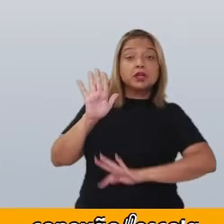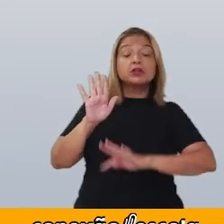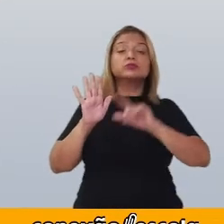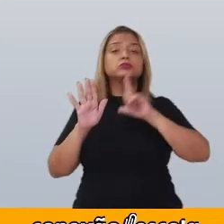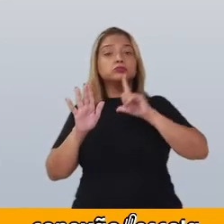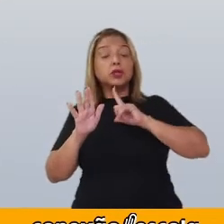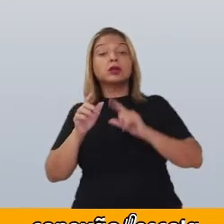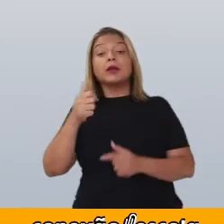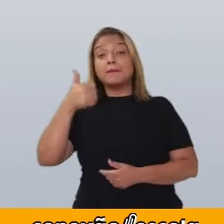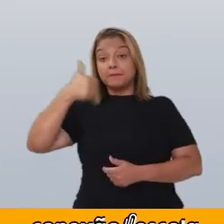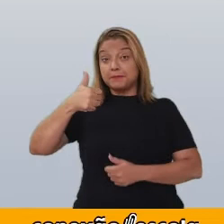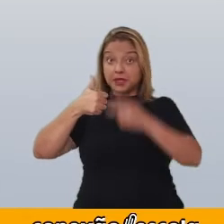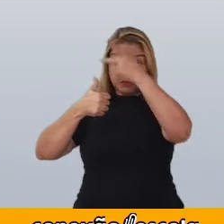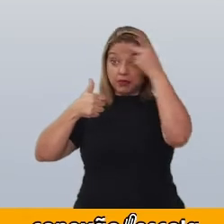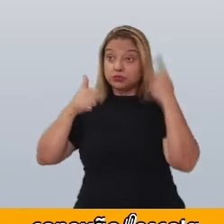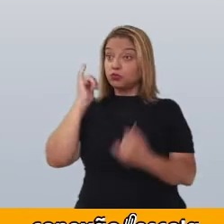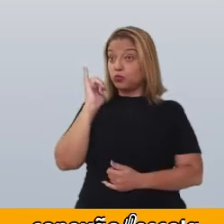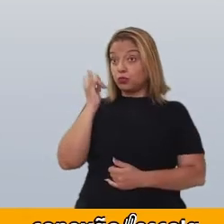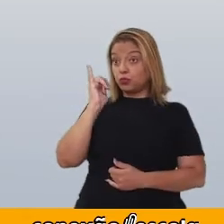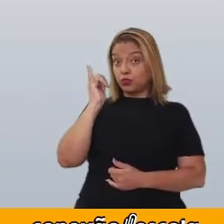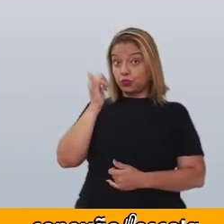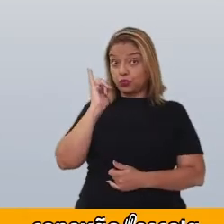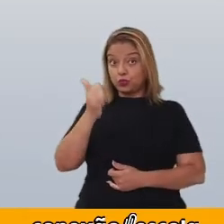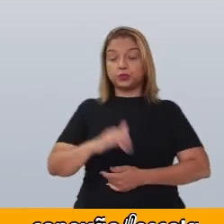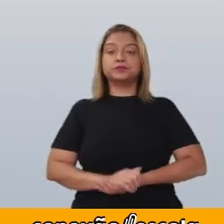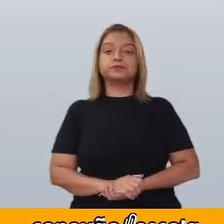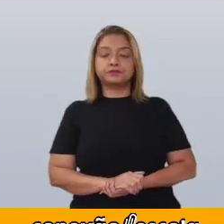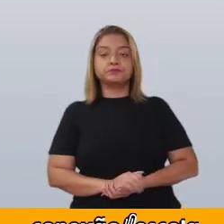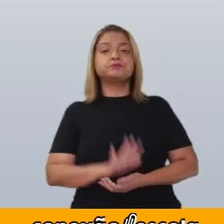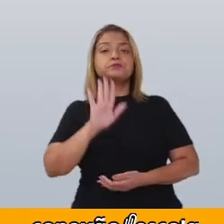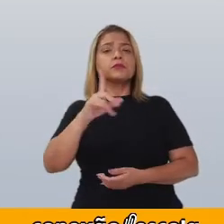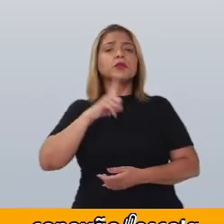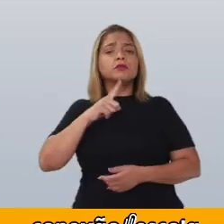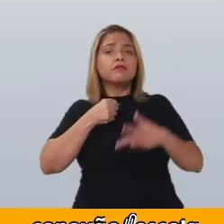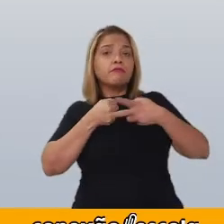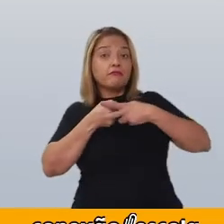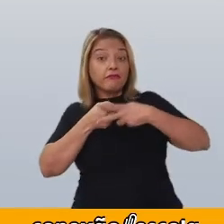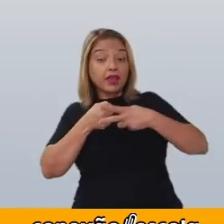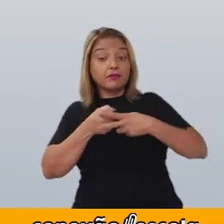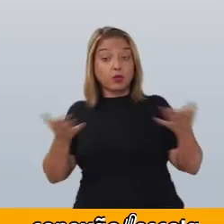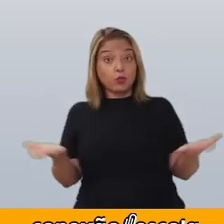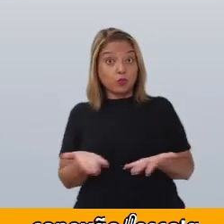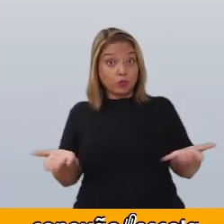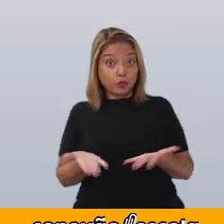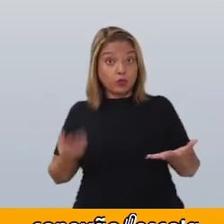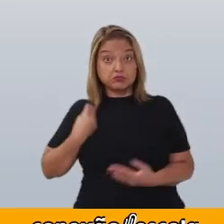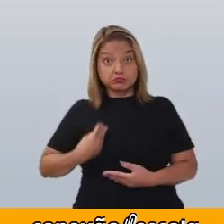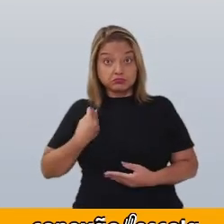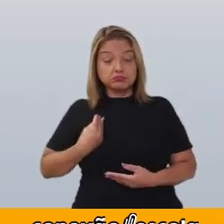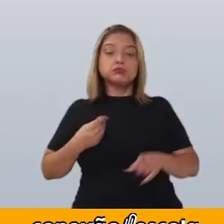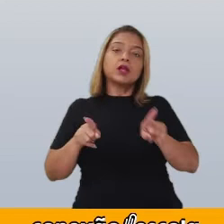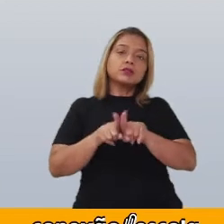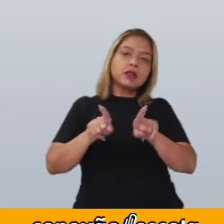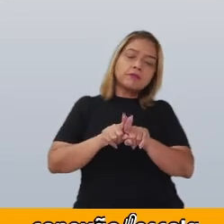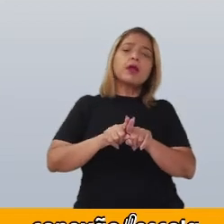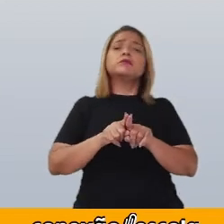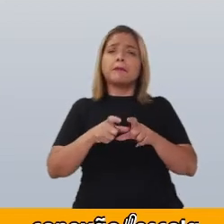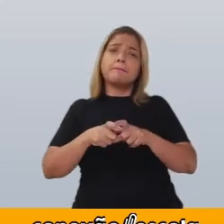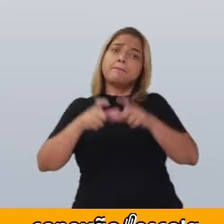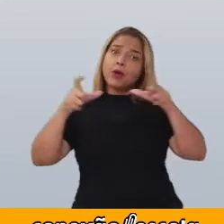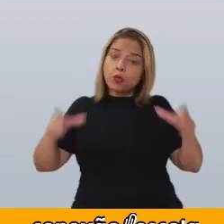em primeira pessoa. Verbos no presente e em grande parte no